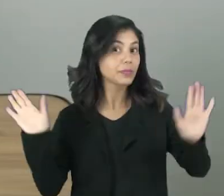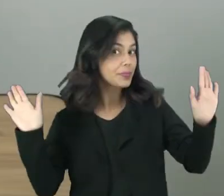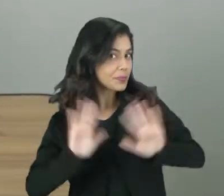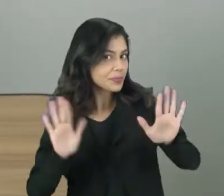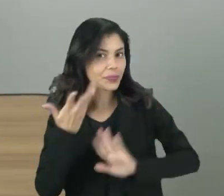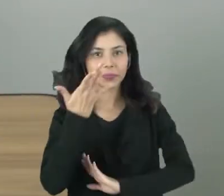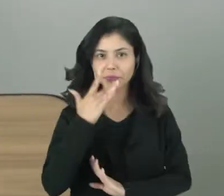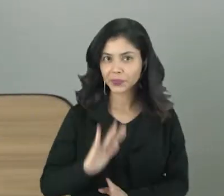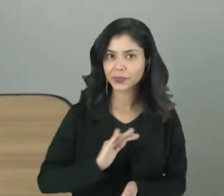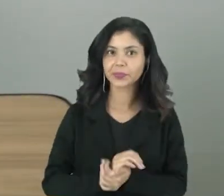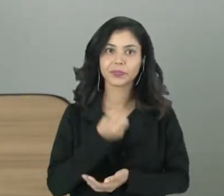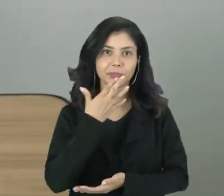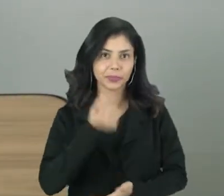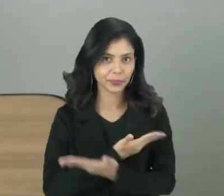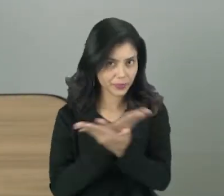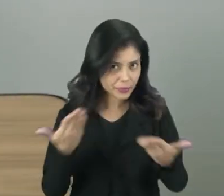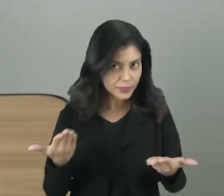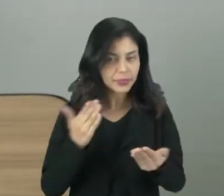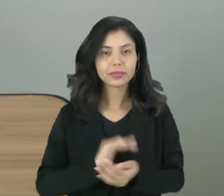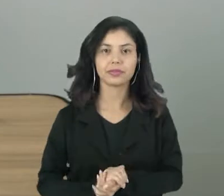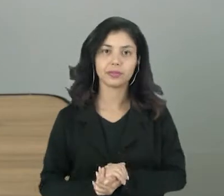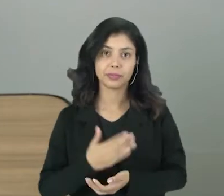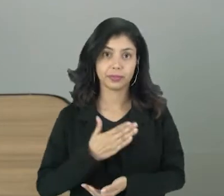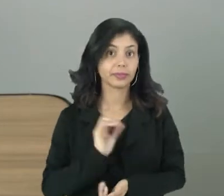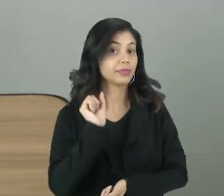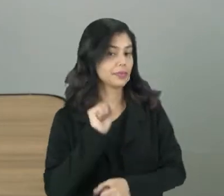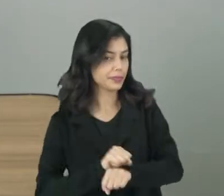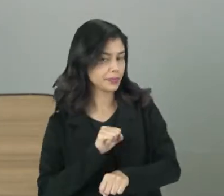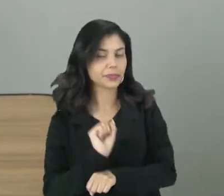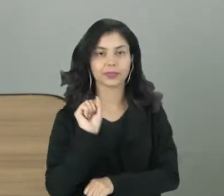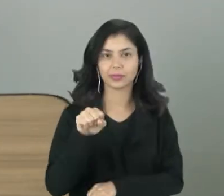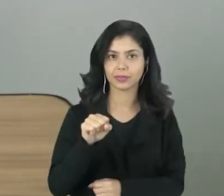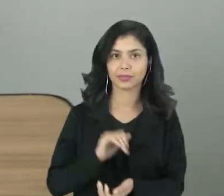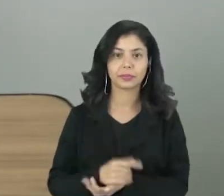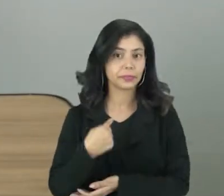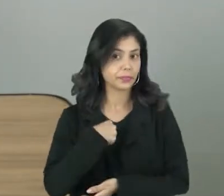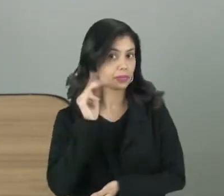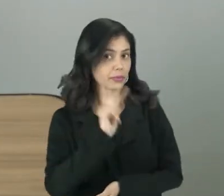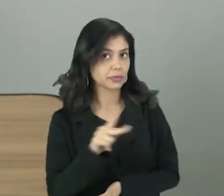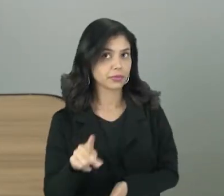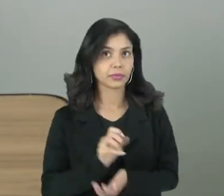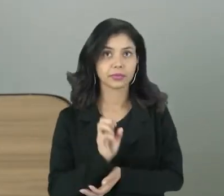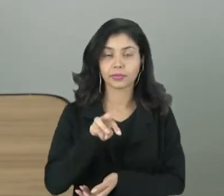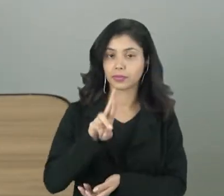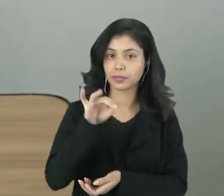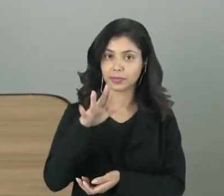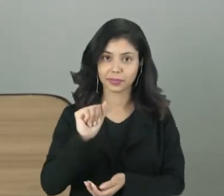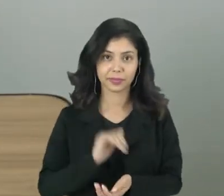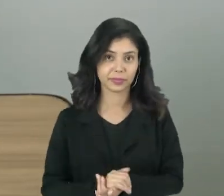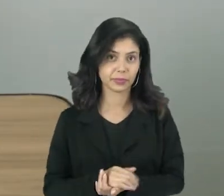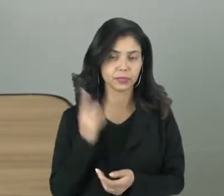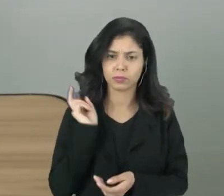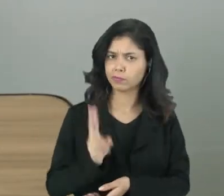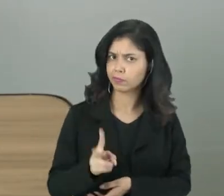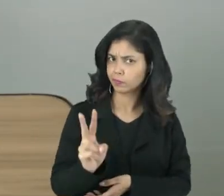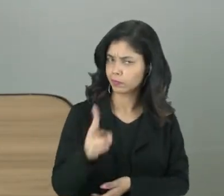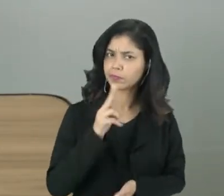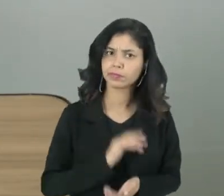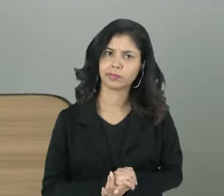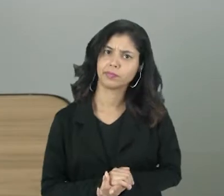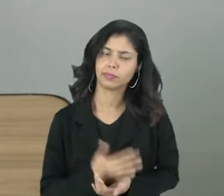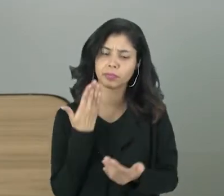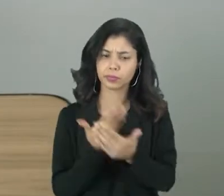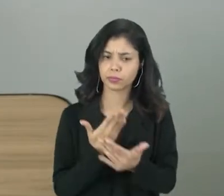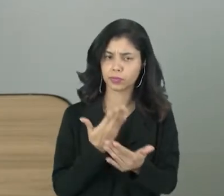o Olá crianças tudo bem com vocês Espero que sim eu sou a professora Márcia e vamos dar continuidade